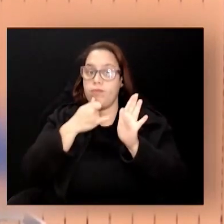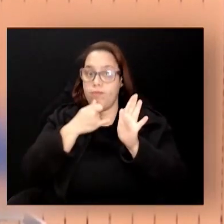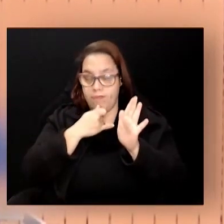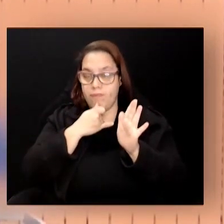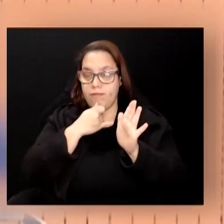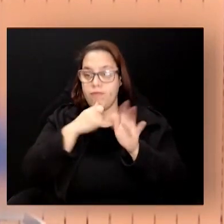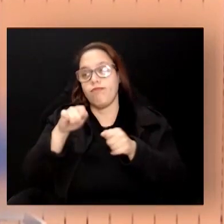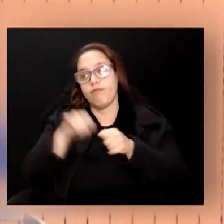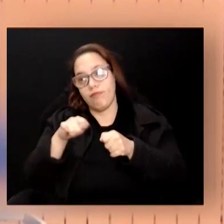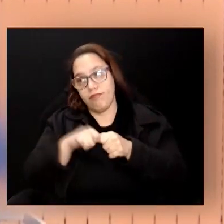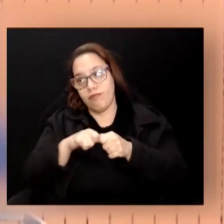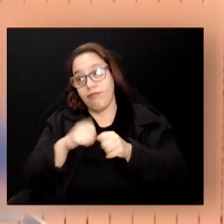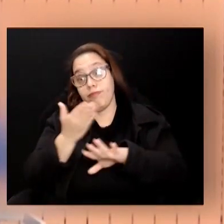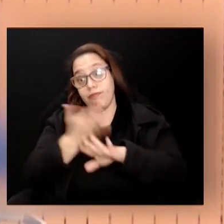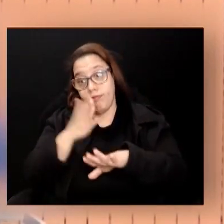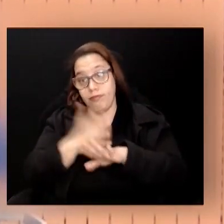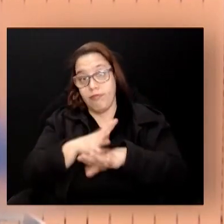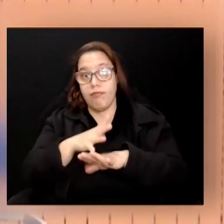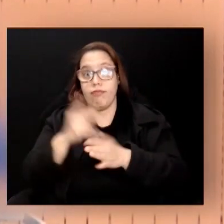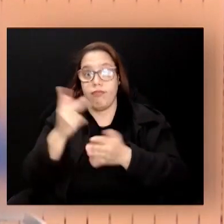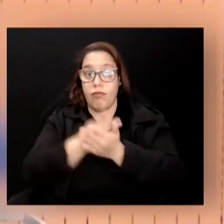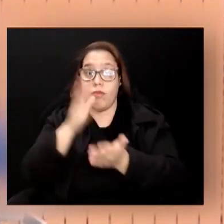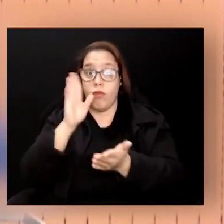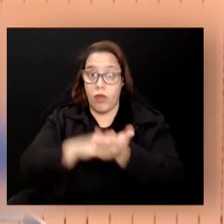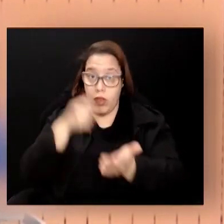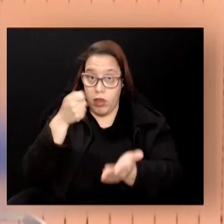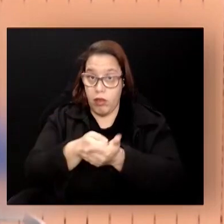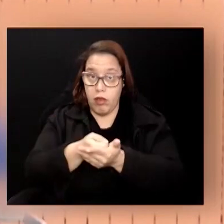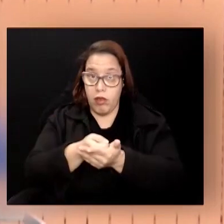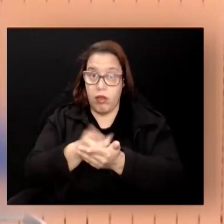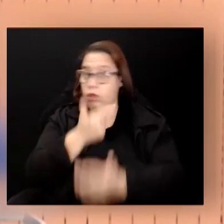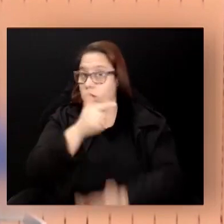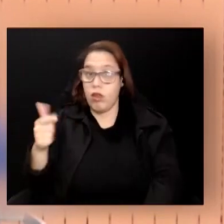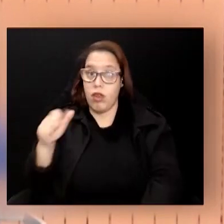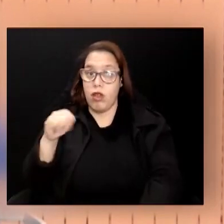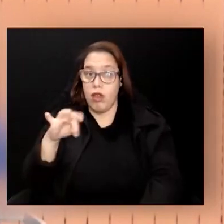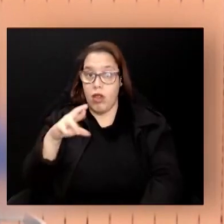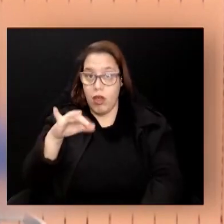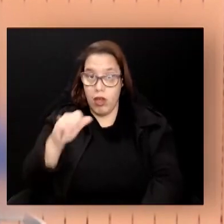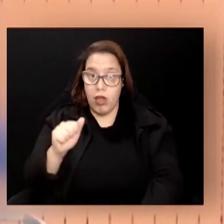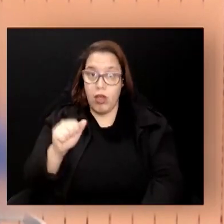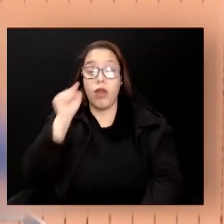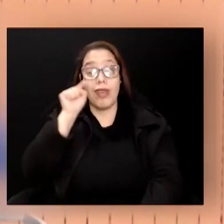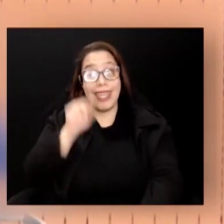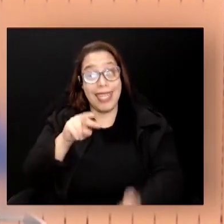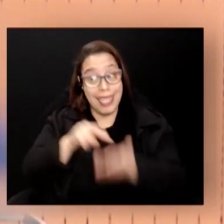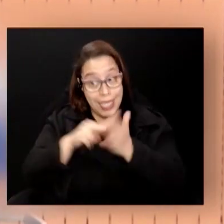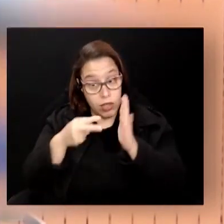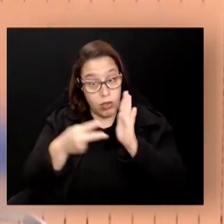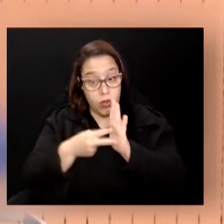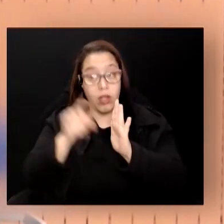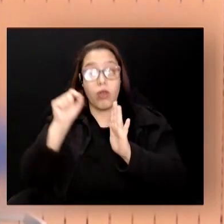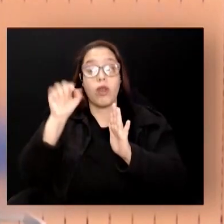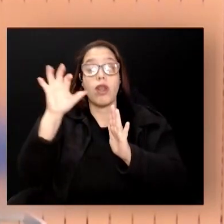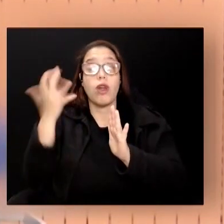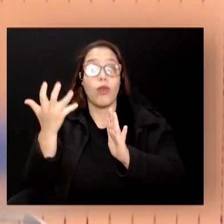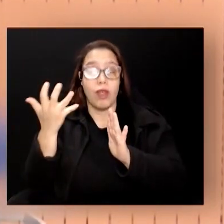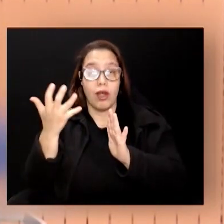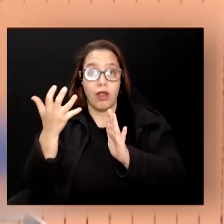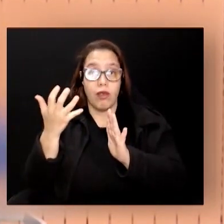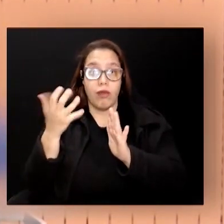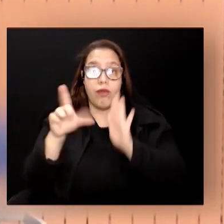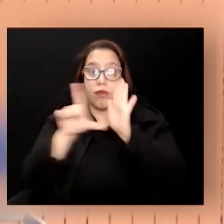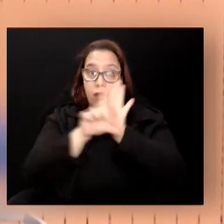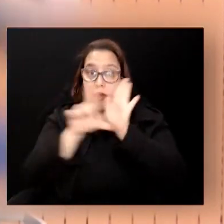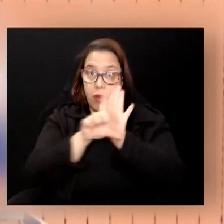prática e tem que ser multado sim e não deve ser anistiado. Nesse caso, o que acontece? A lei é de